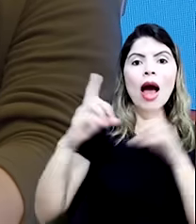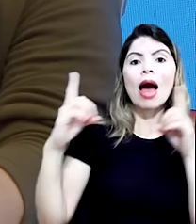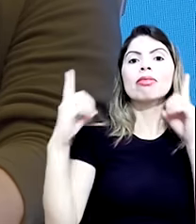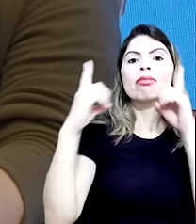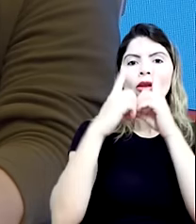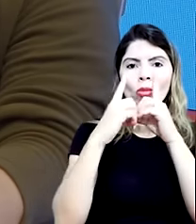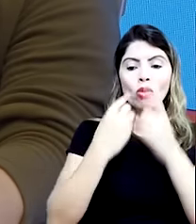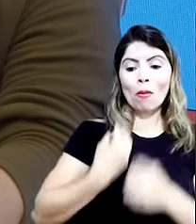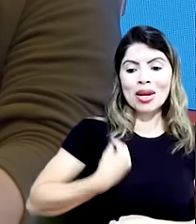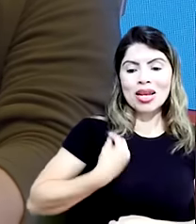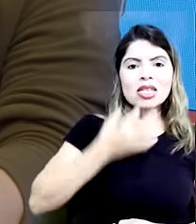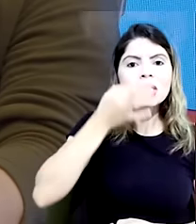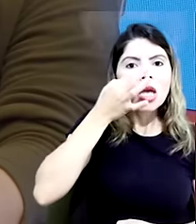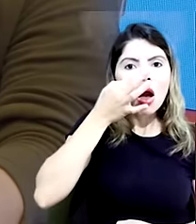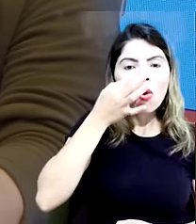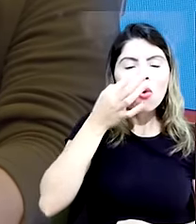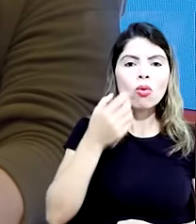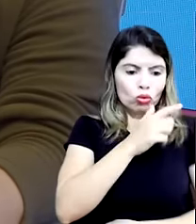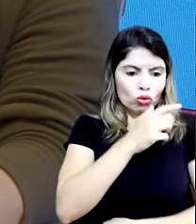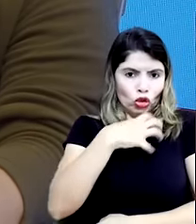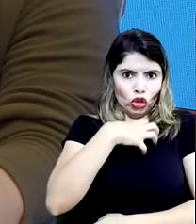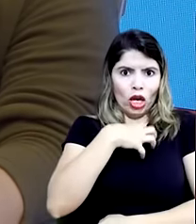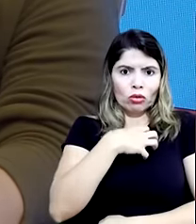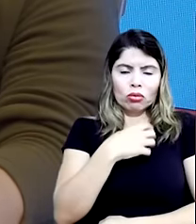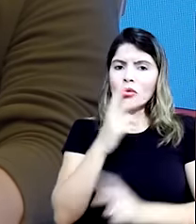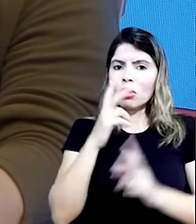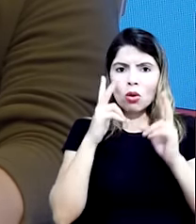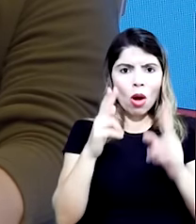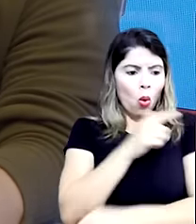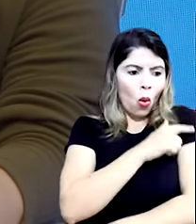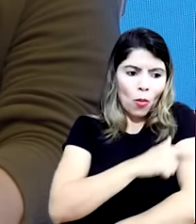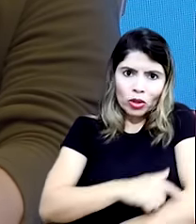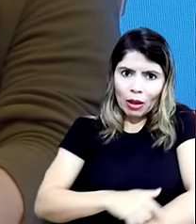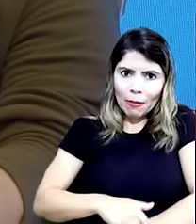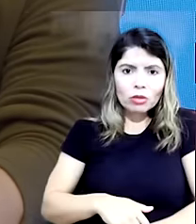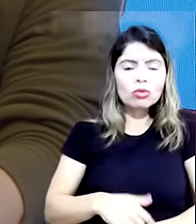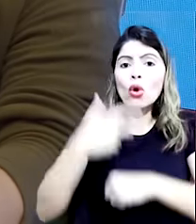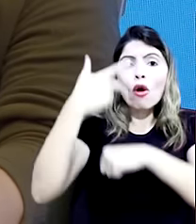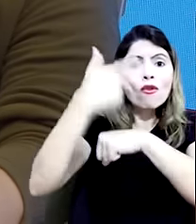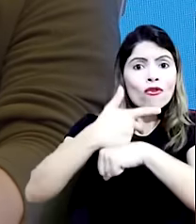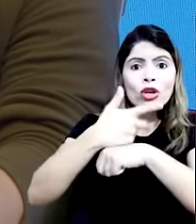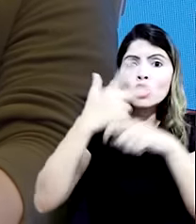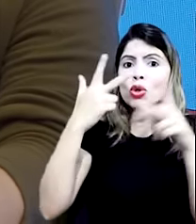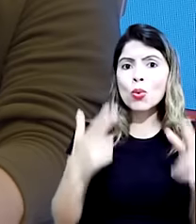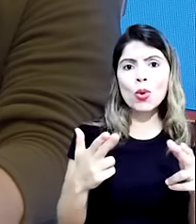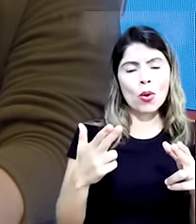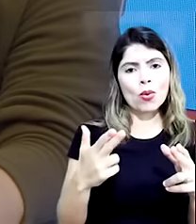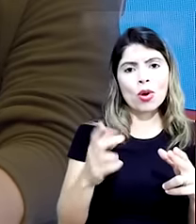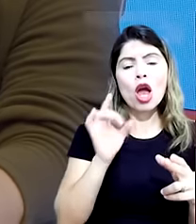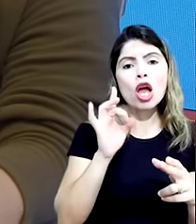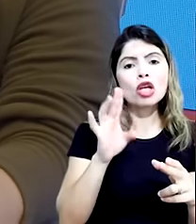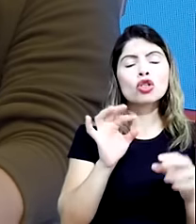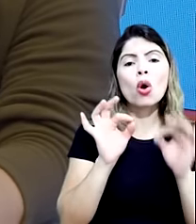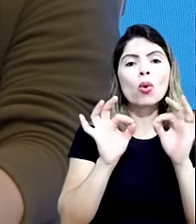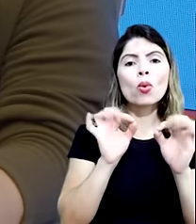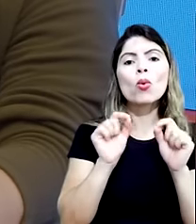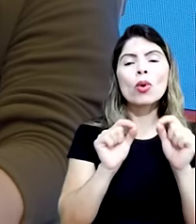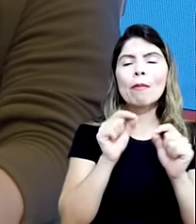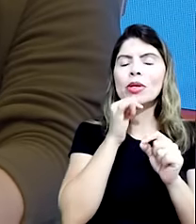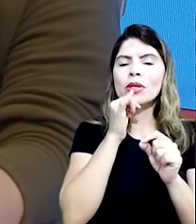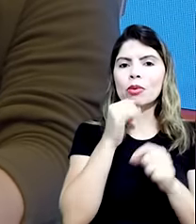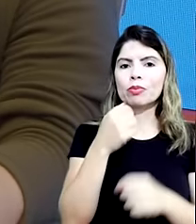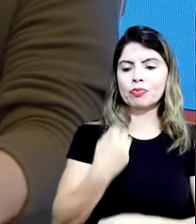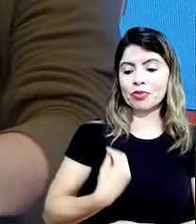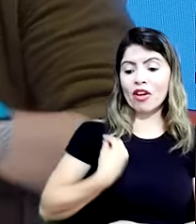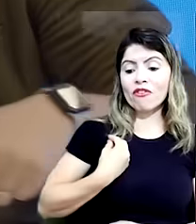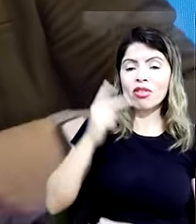ter que est trabalhando ali dentro da da internet então é é na verdade é só uma extensão eu falo que a internet é só uma extensão da da da